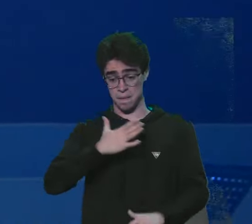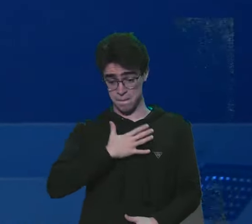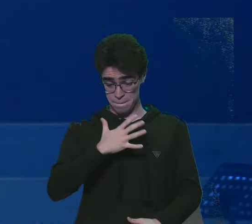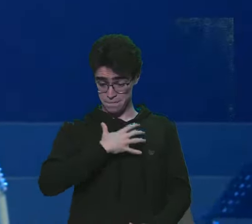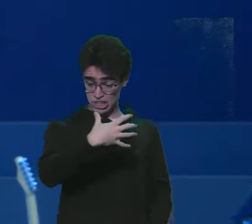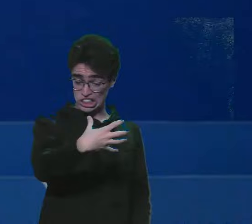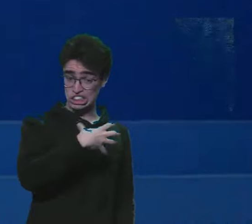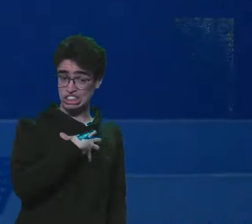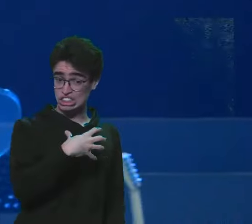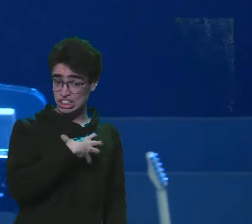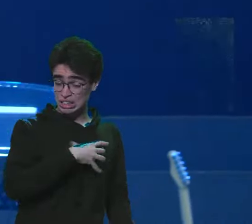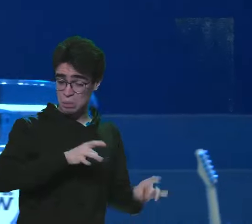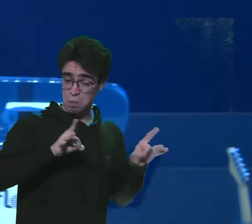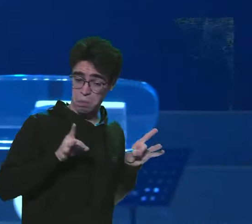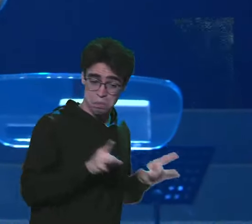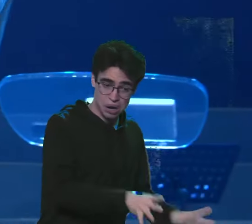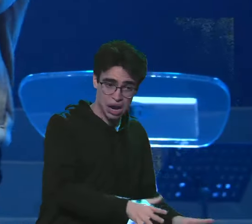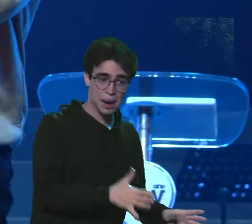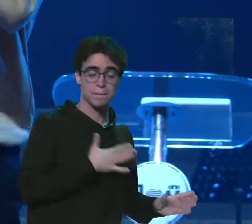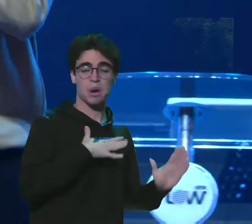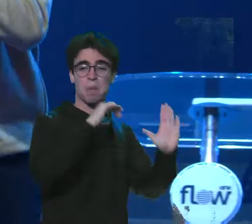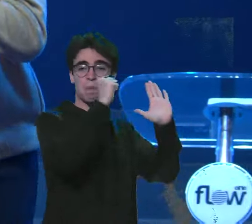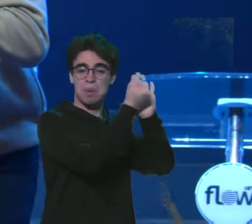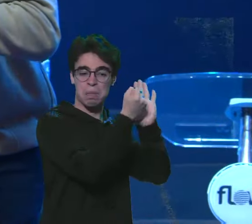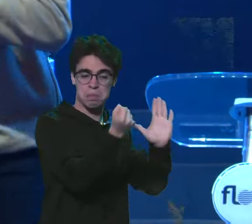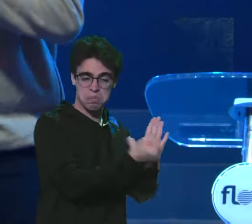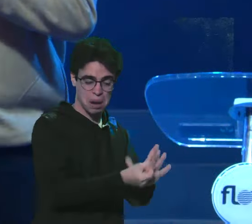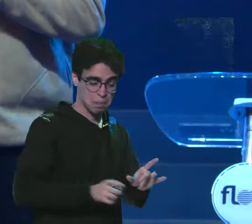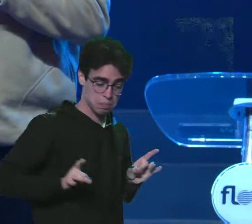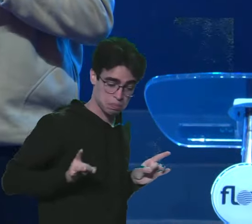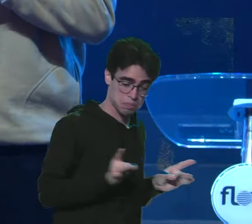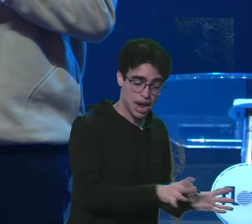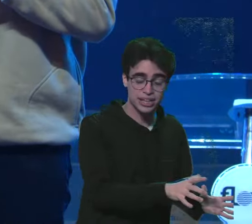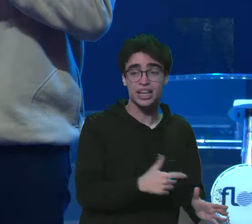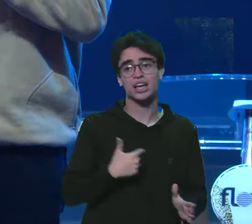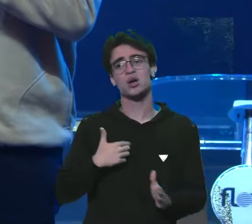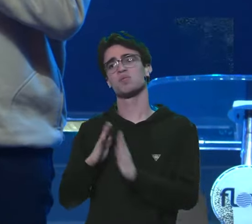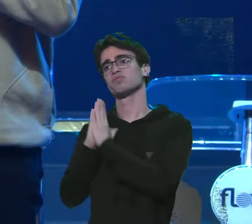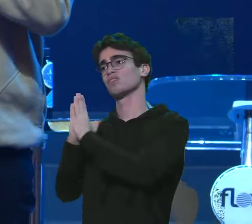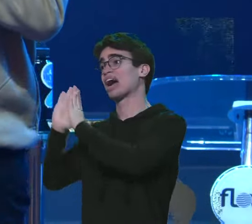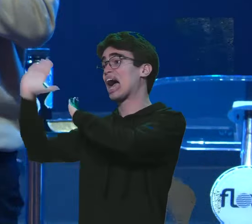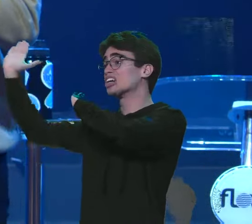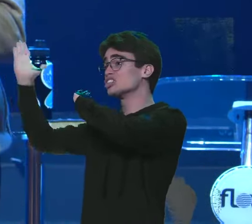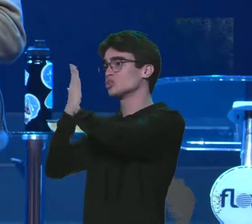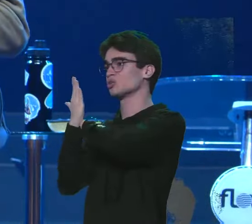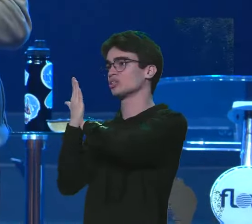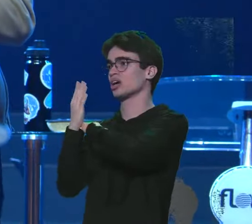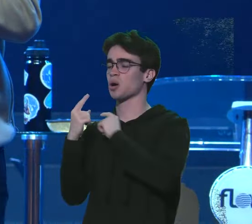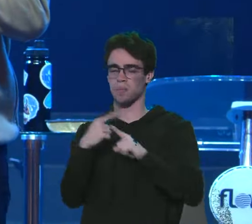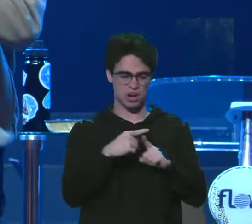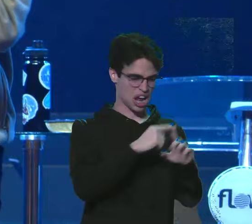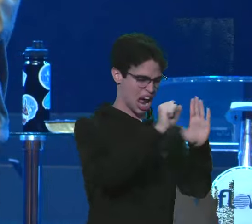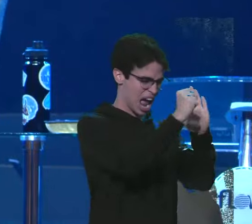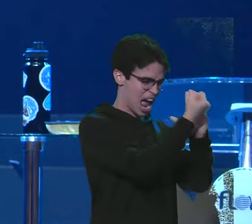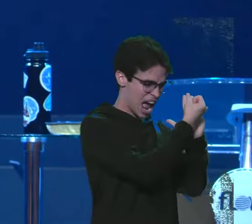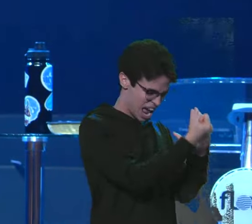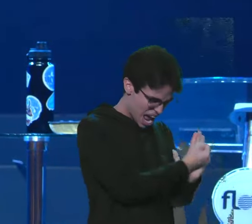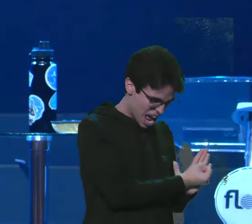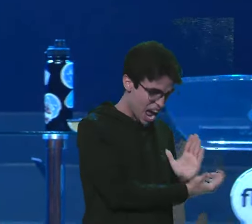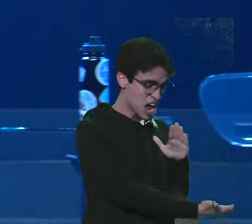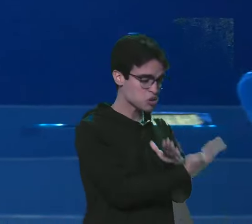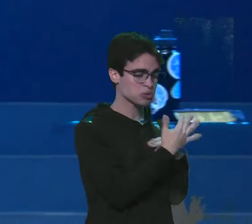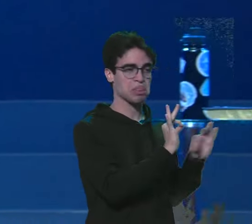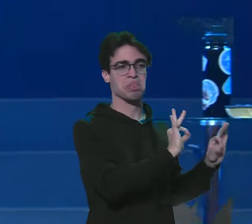condições, largar os nossos rótulos e pedir ajuda. Porque os rótulos não ajudam. Na hora